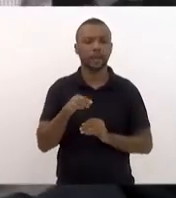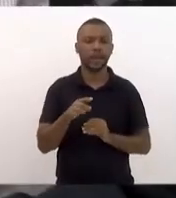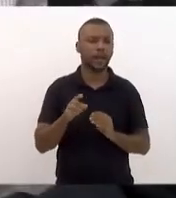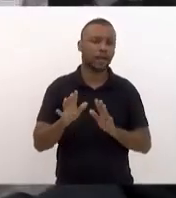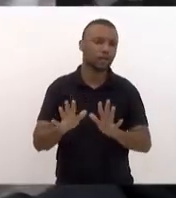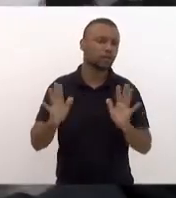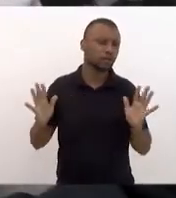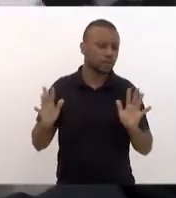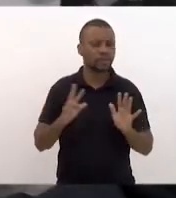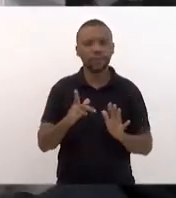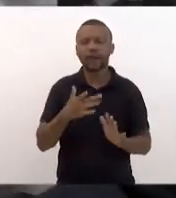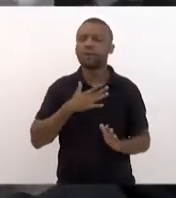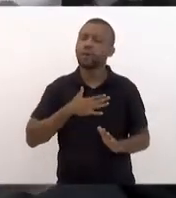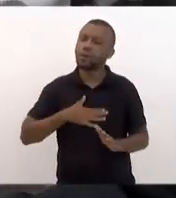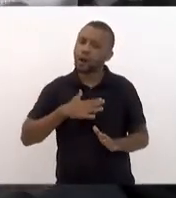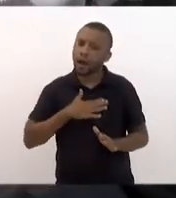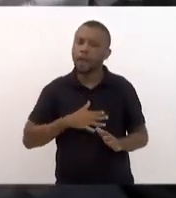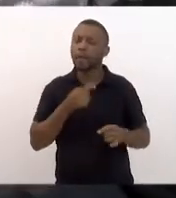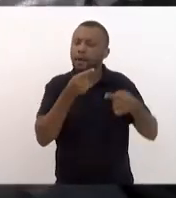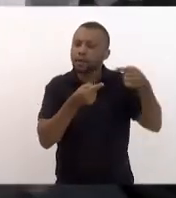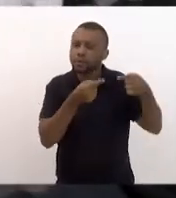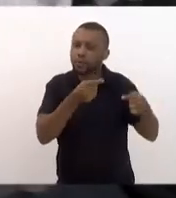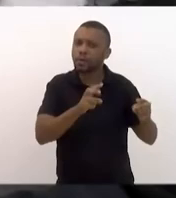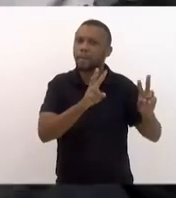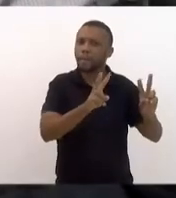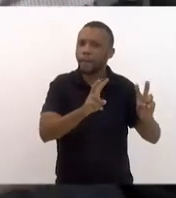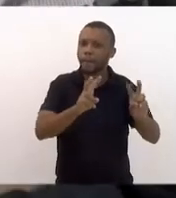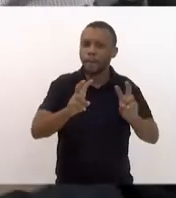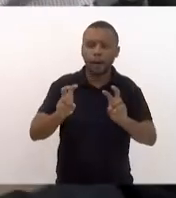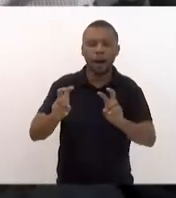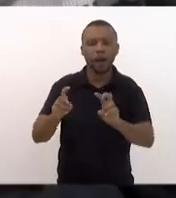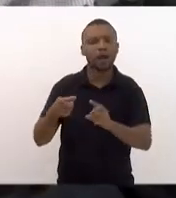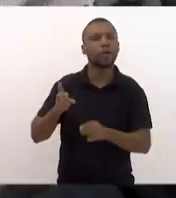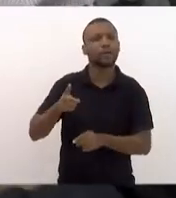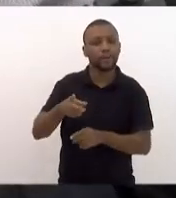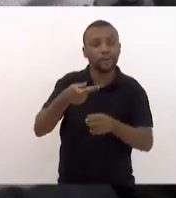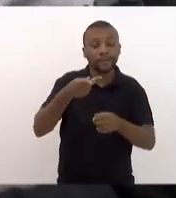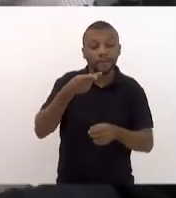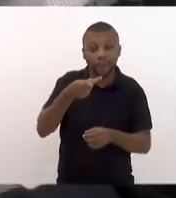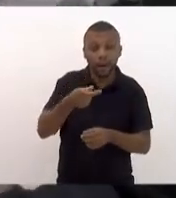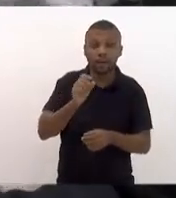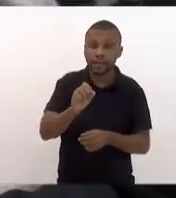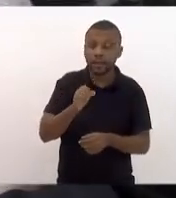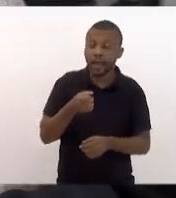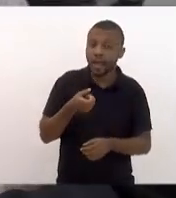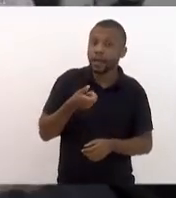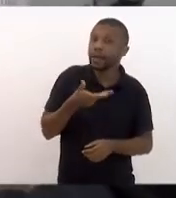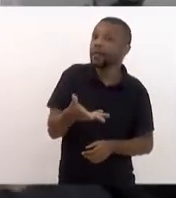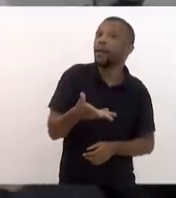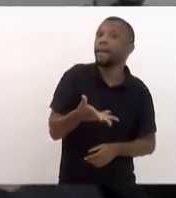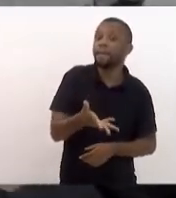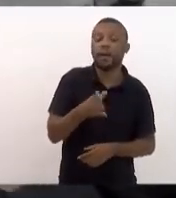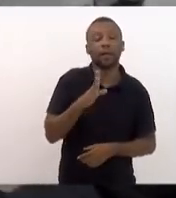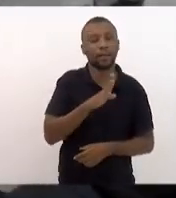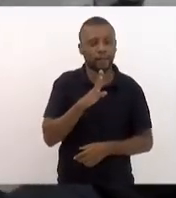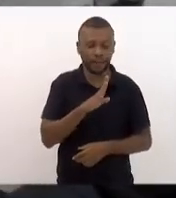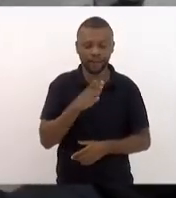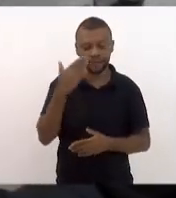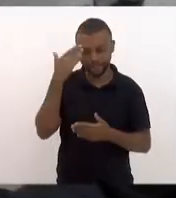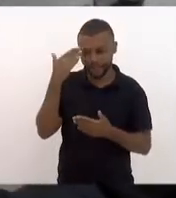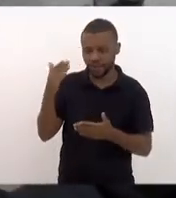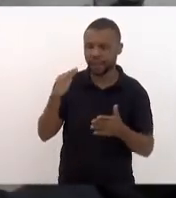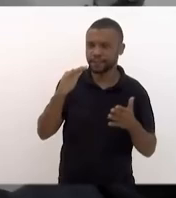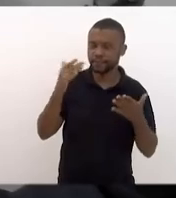aí, vamos devagar com a dor, que o santo é de barro. E eu sempre falo, devagar também é pressa. Obrigado, Eliomar. Eu